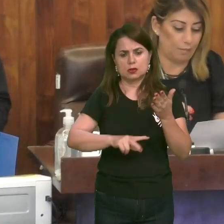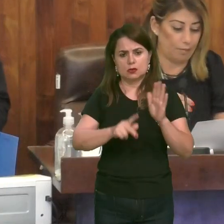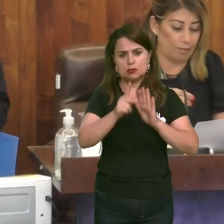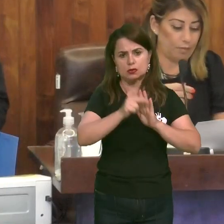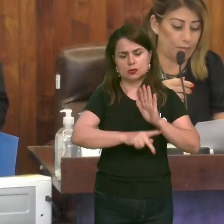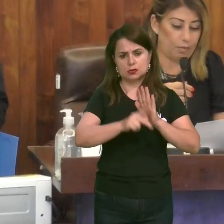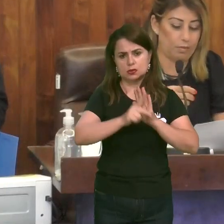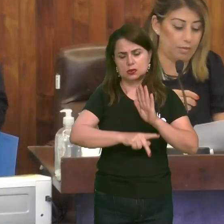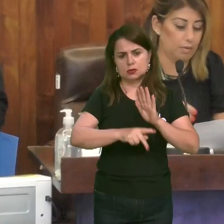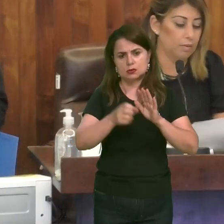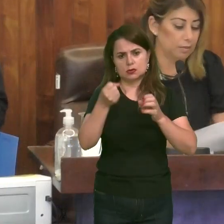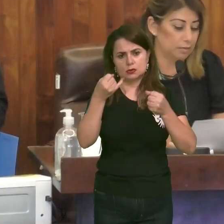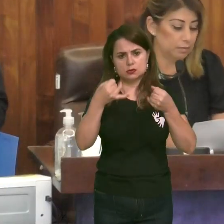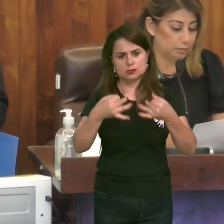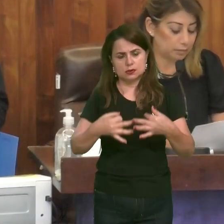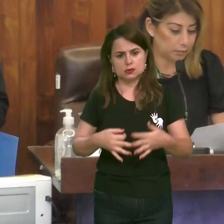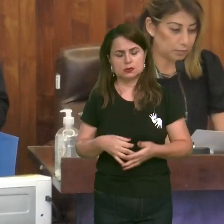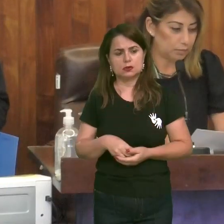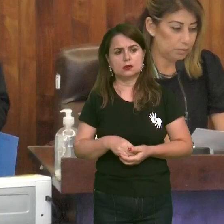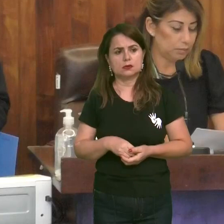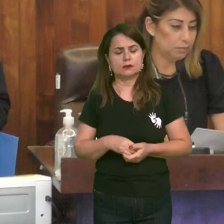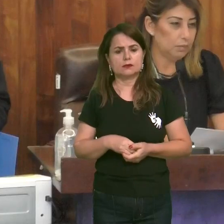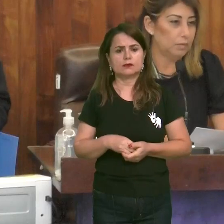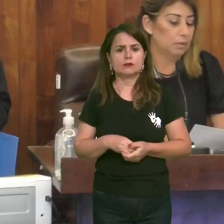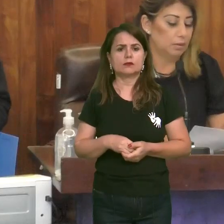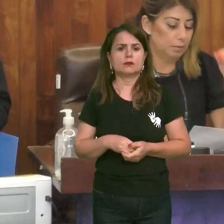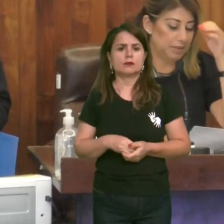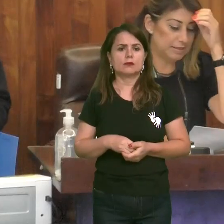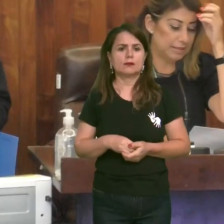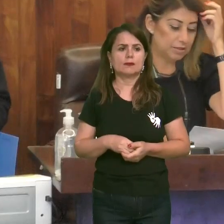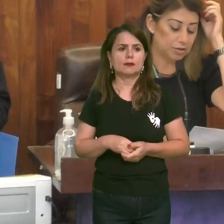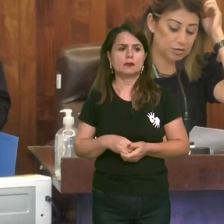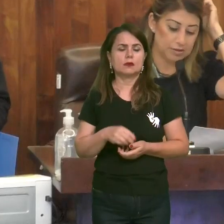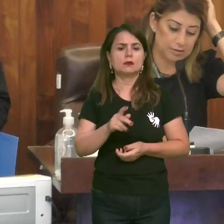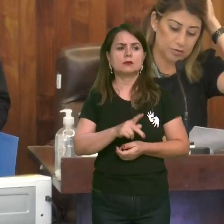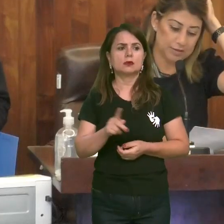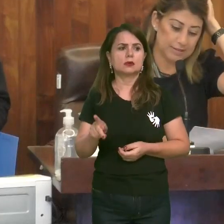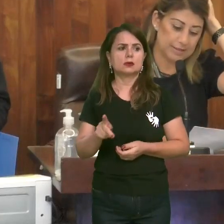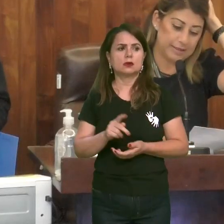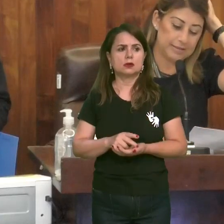do projeto e da sua justificativa questão de ordem vereadora professora Daniela